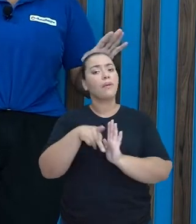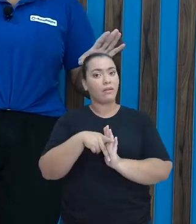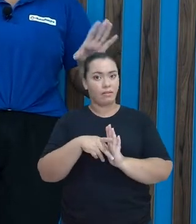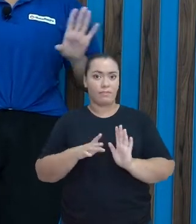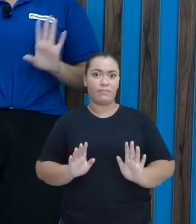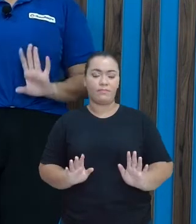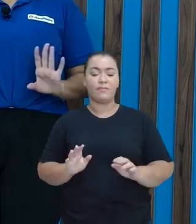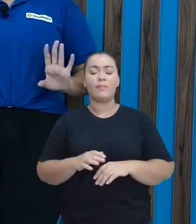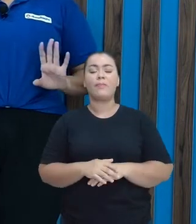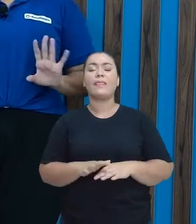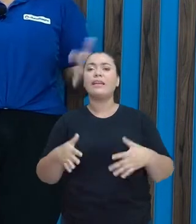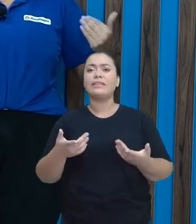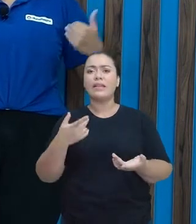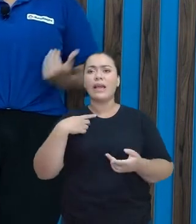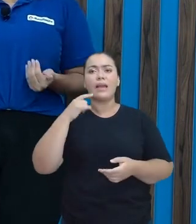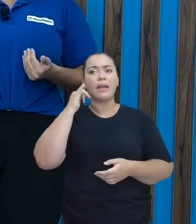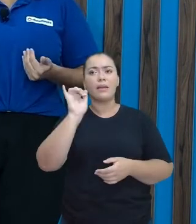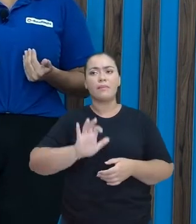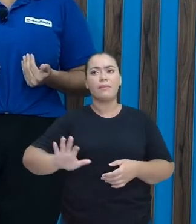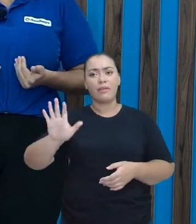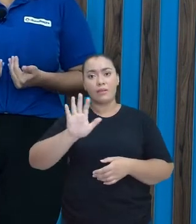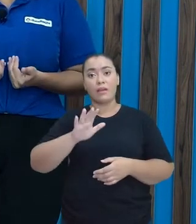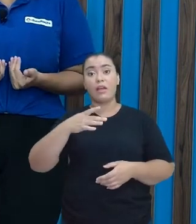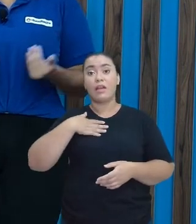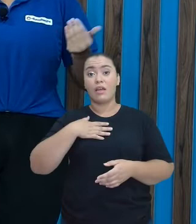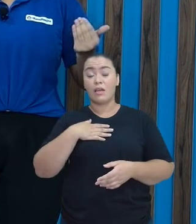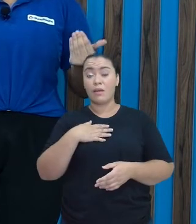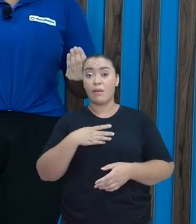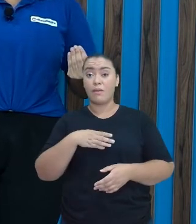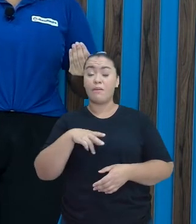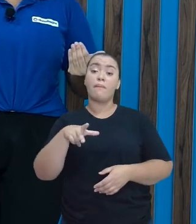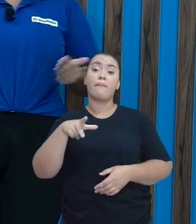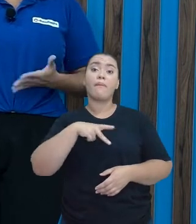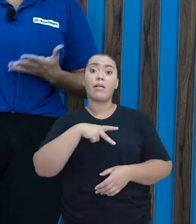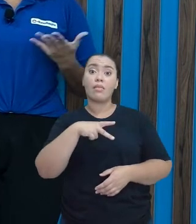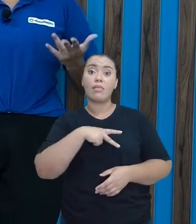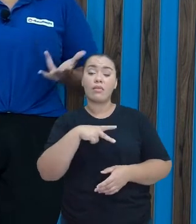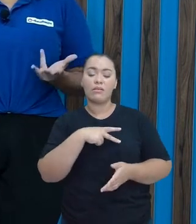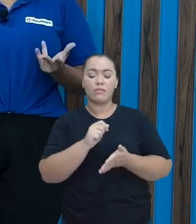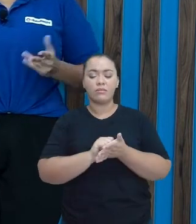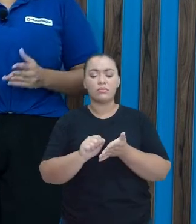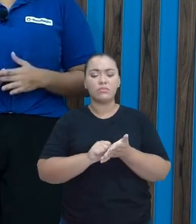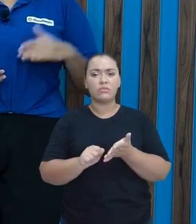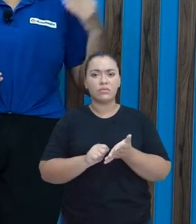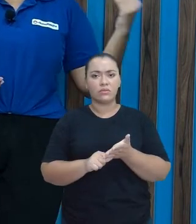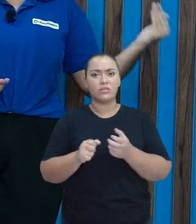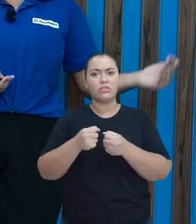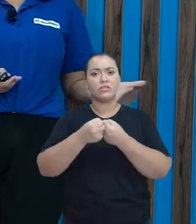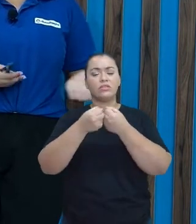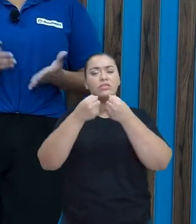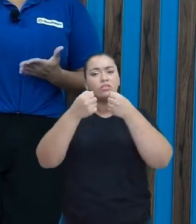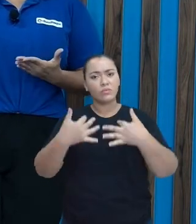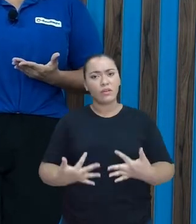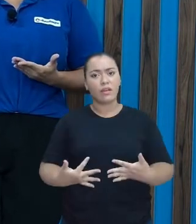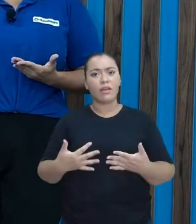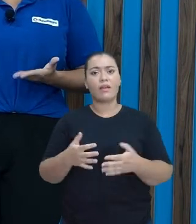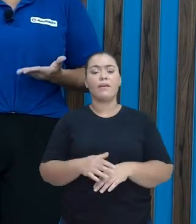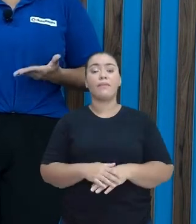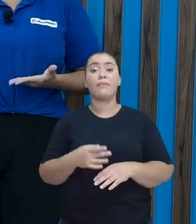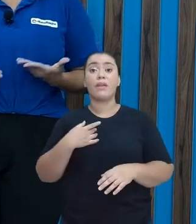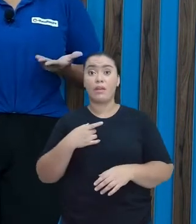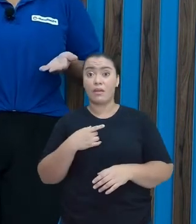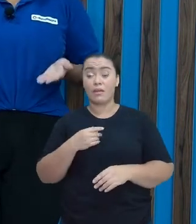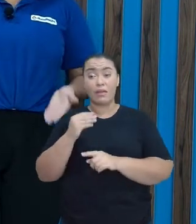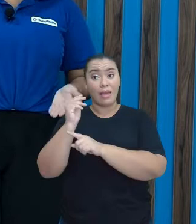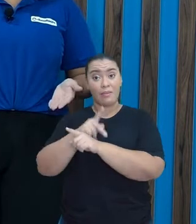eu coloquei a mesma imagem, eu fiz a minha descrição. Provavelmente, as descrições da professora Adriana e de Gisela